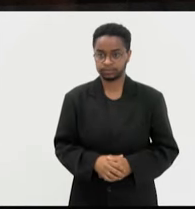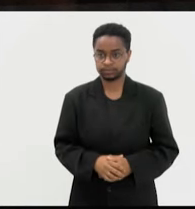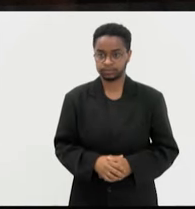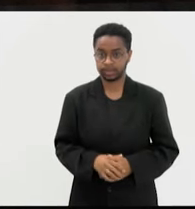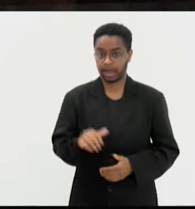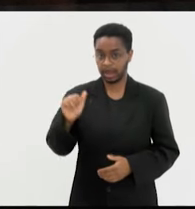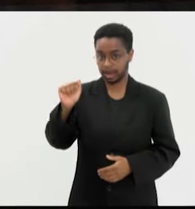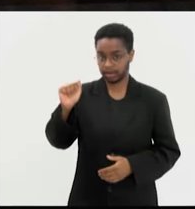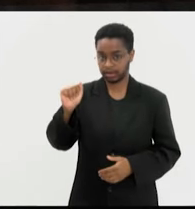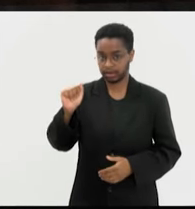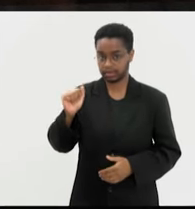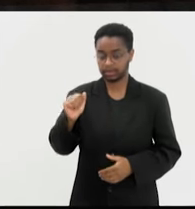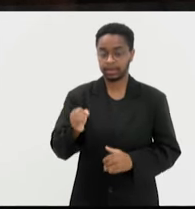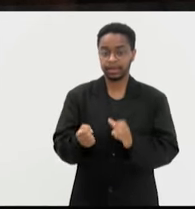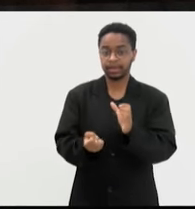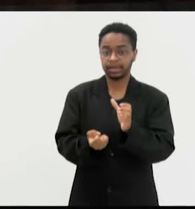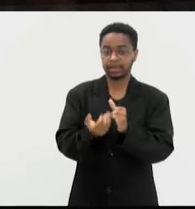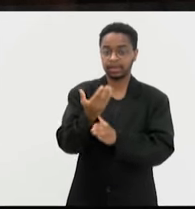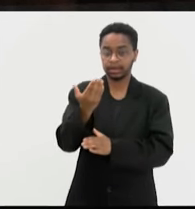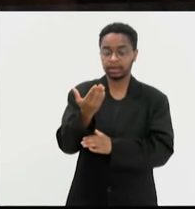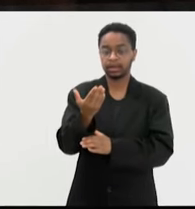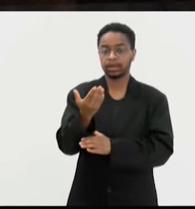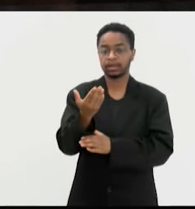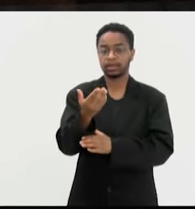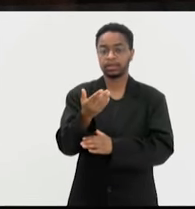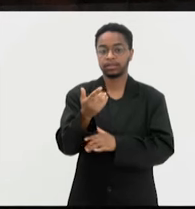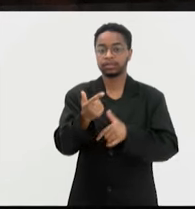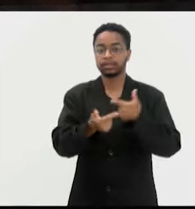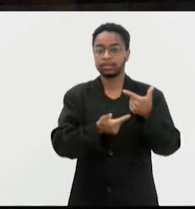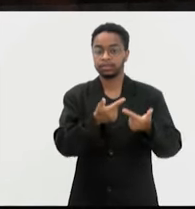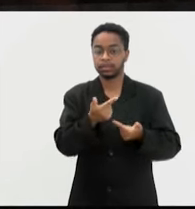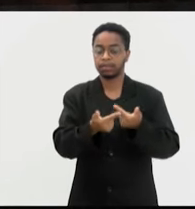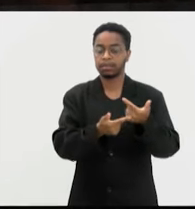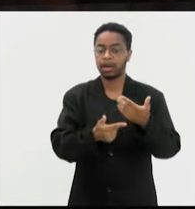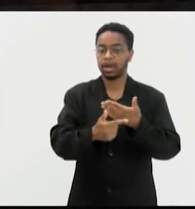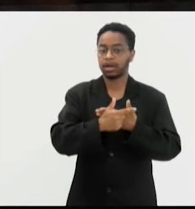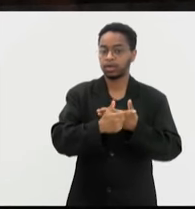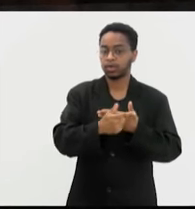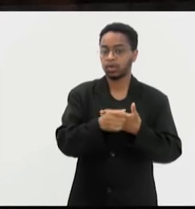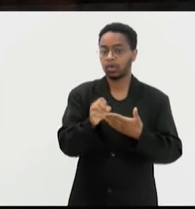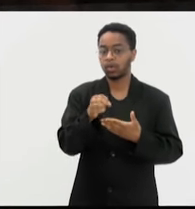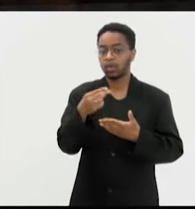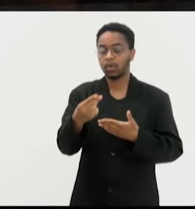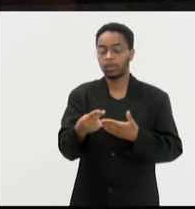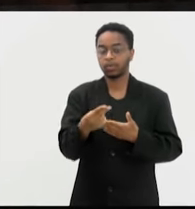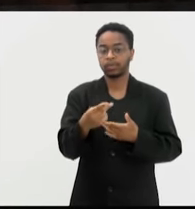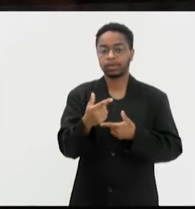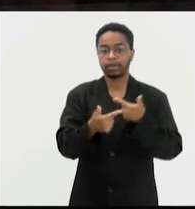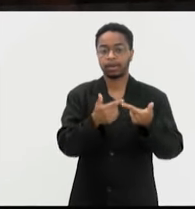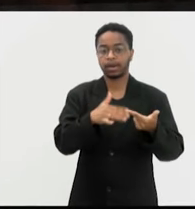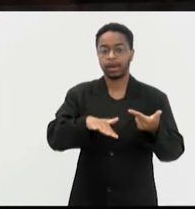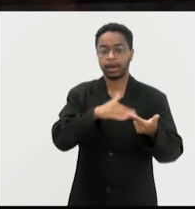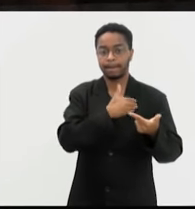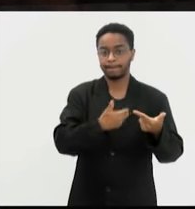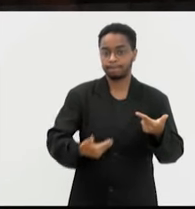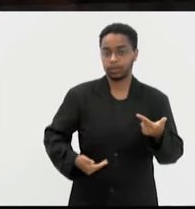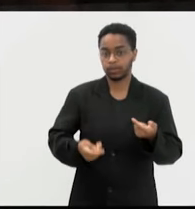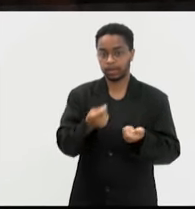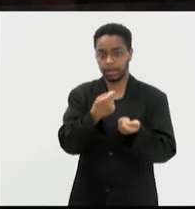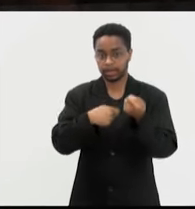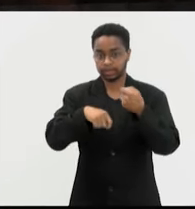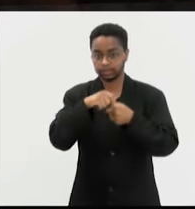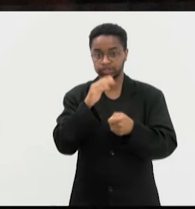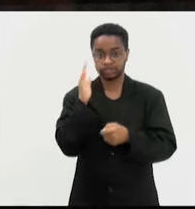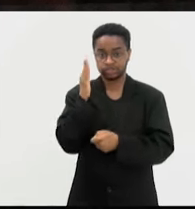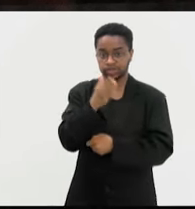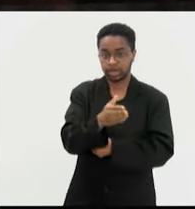l criação de cargos funções ou empregos públicos na administração direta